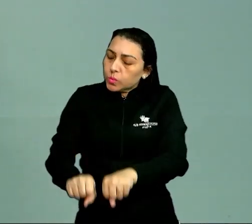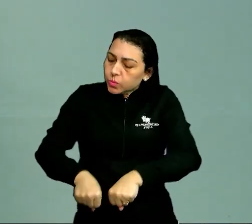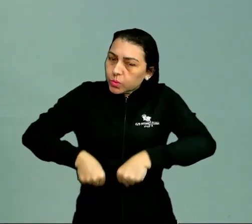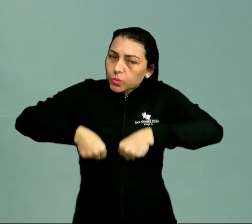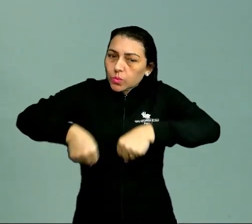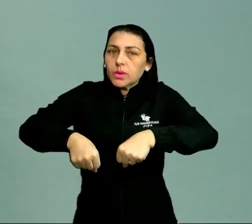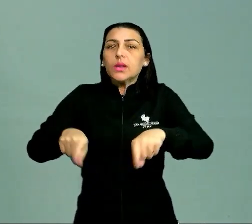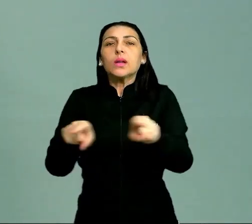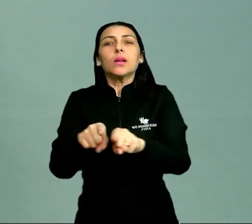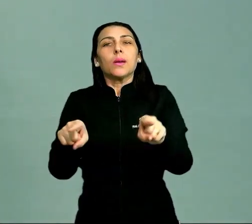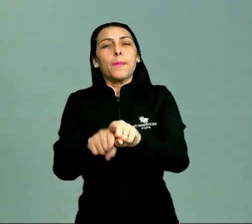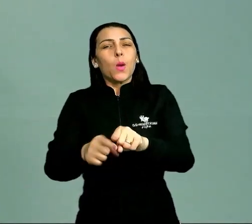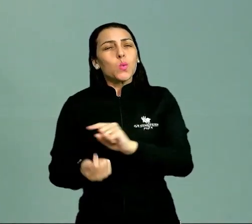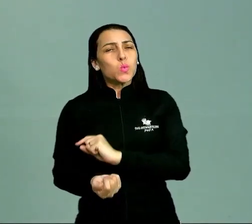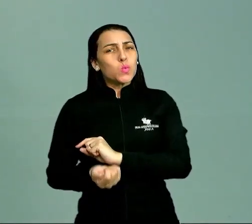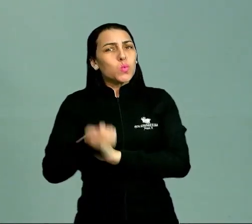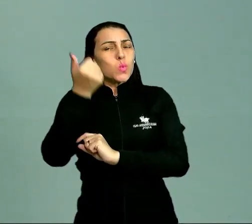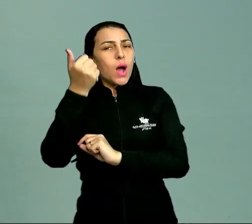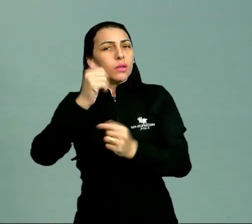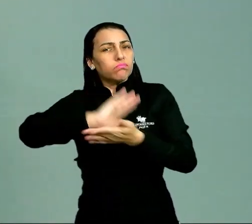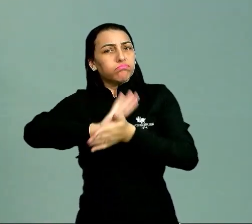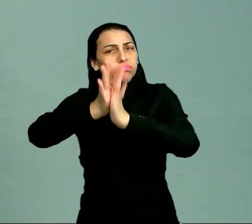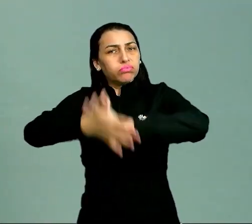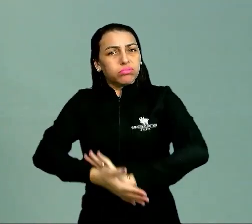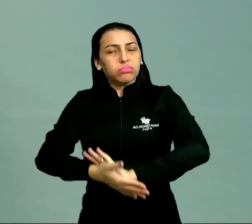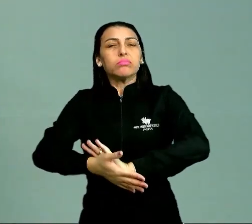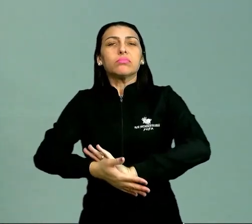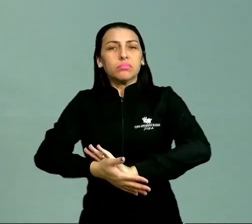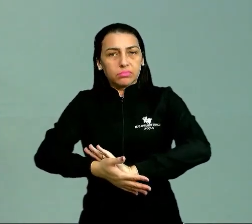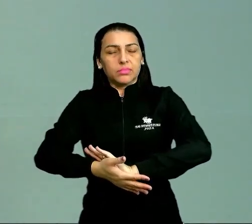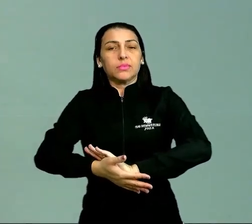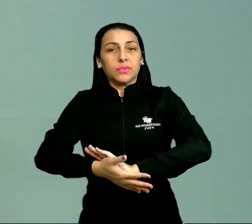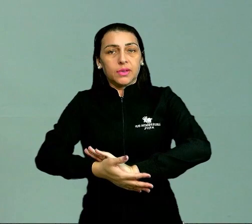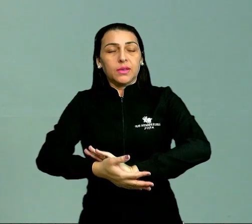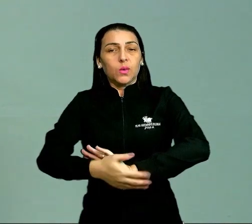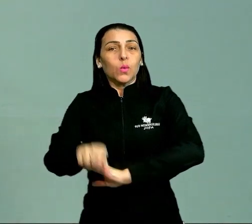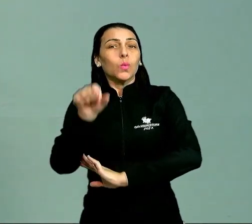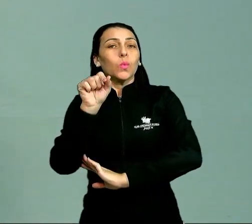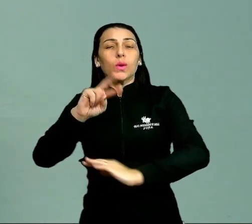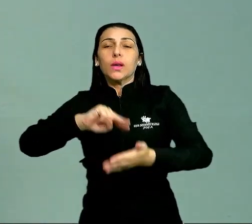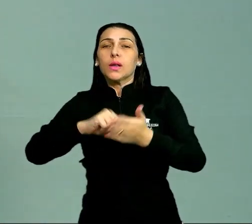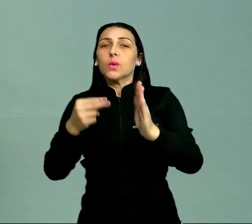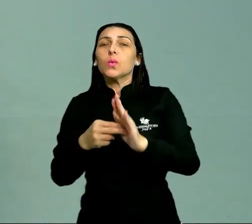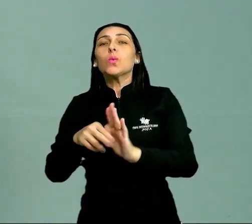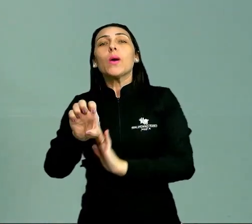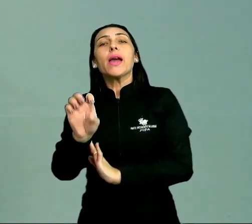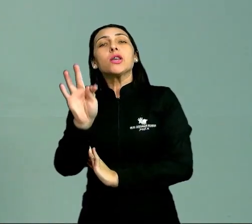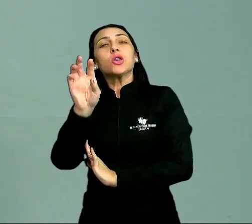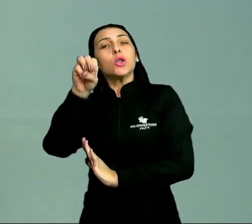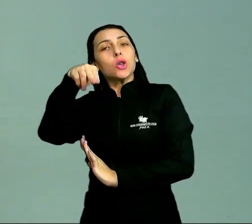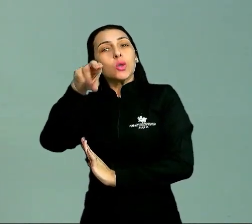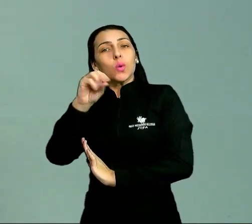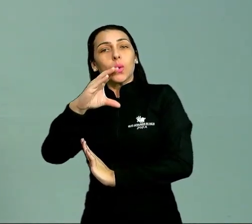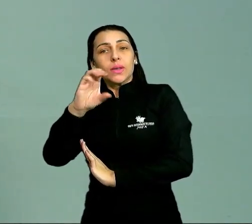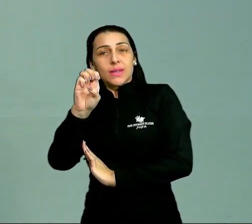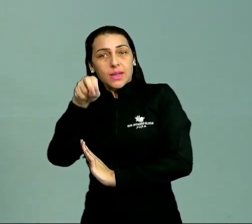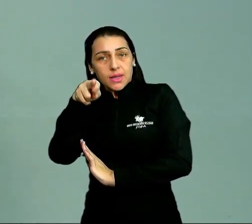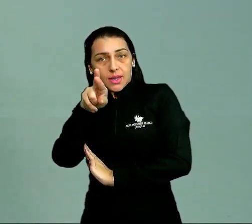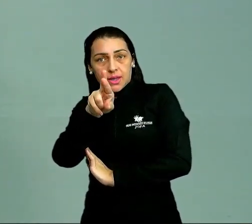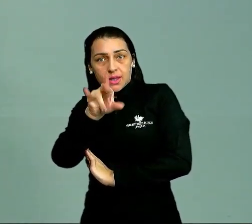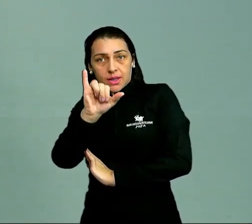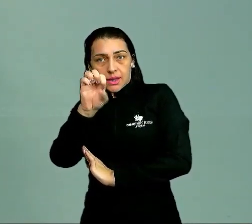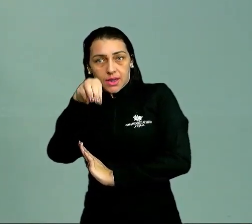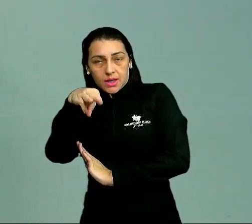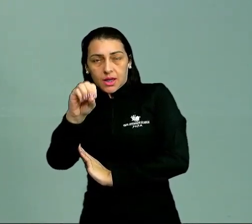E, por isso, também quase foram exterminados. Então, nesse aspecto, o etnocentrismo, ele traz